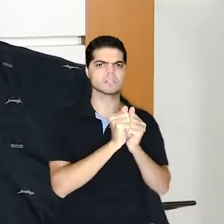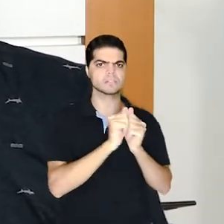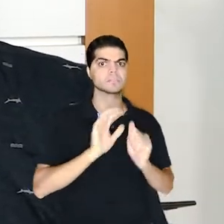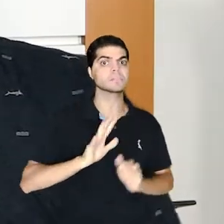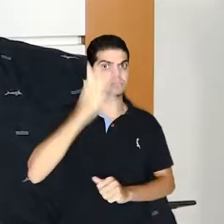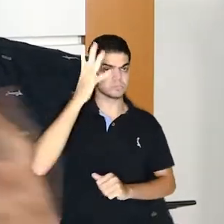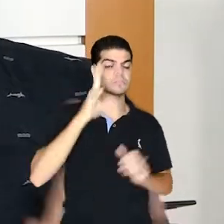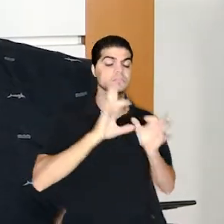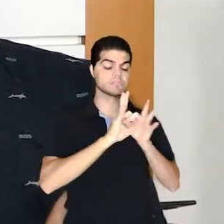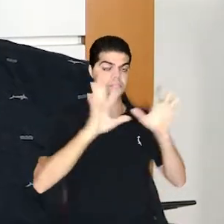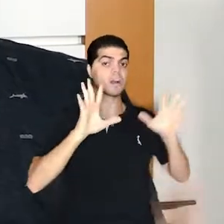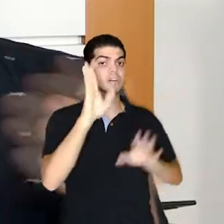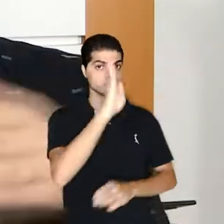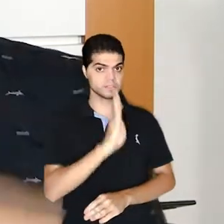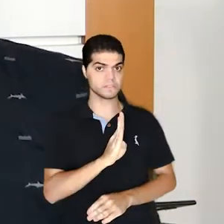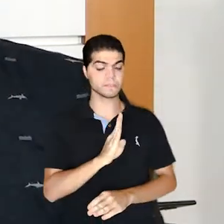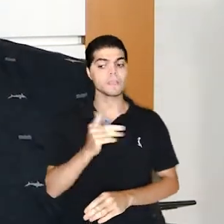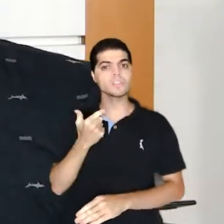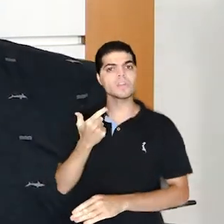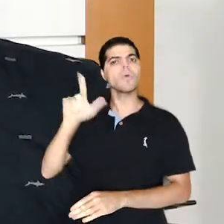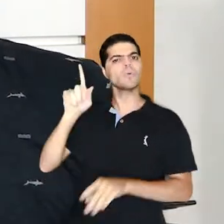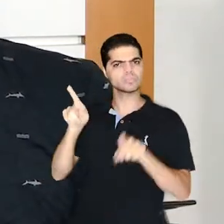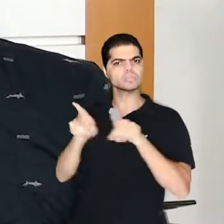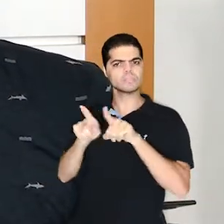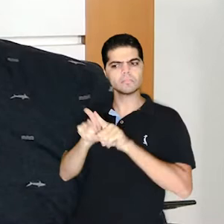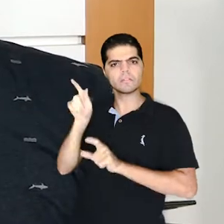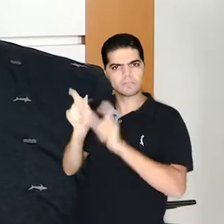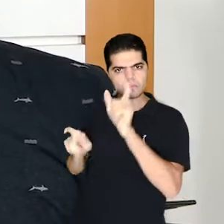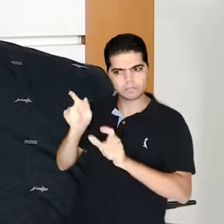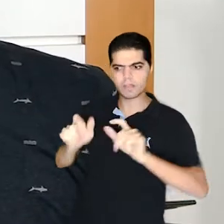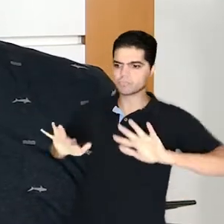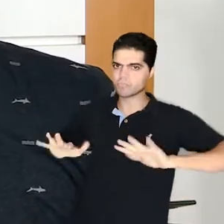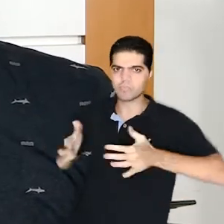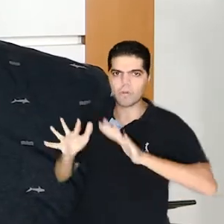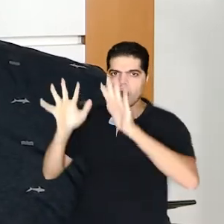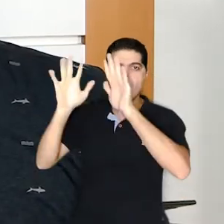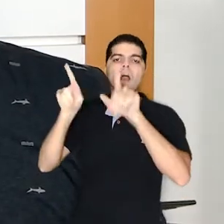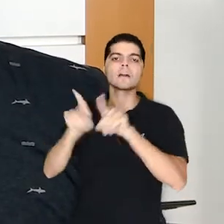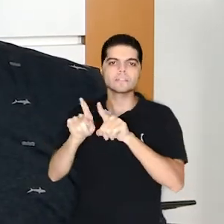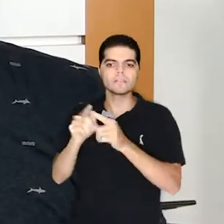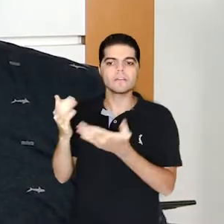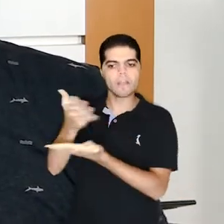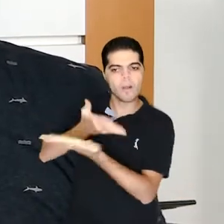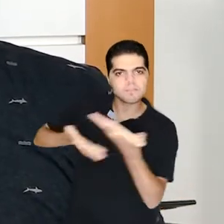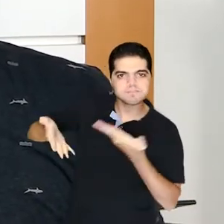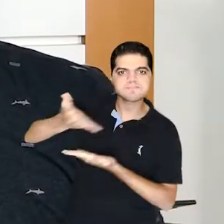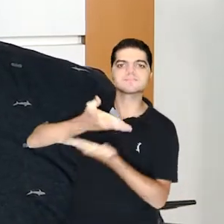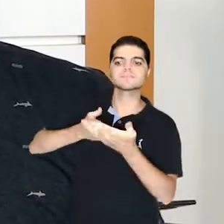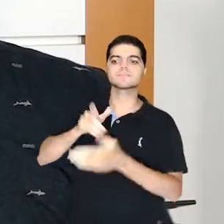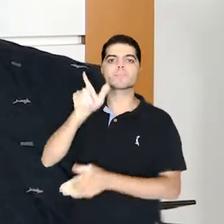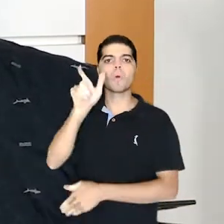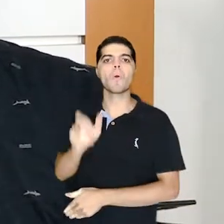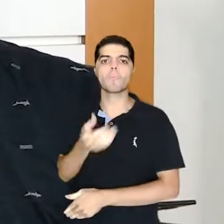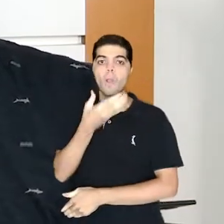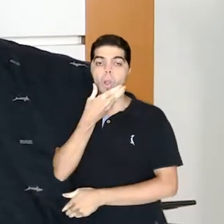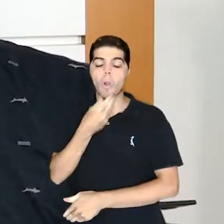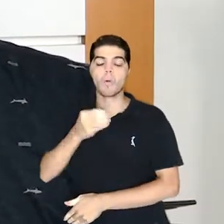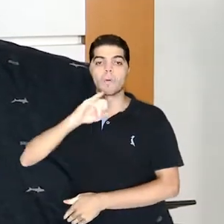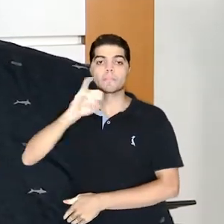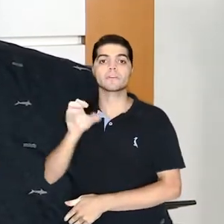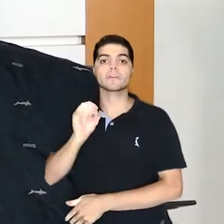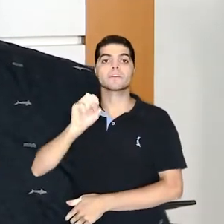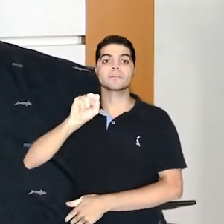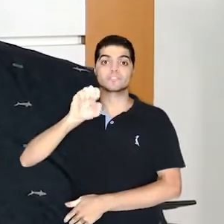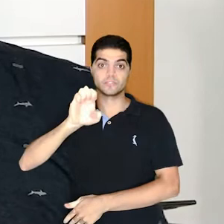independência do Brasil. E tem outros sujeitos que hoje vêm sendo glorificados, inclusive por alguns movimentos políticos, como José Bonifácio, que era